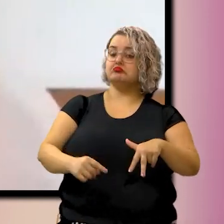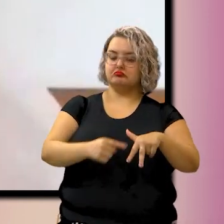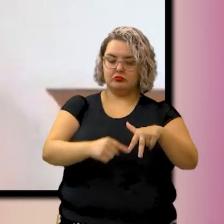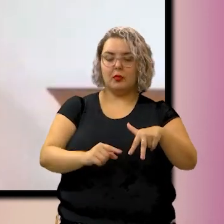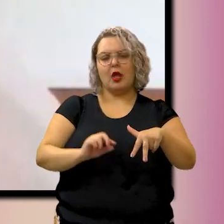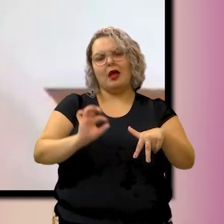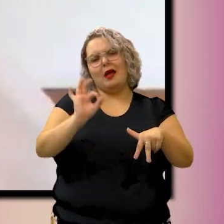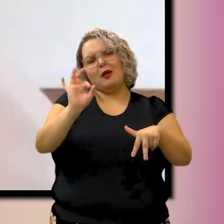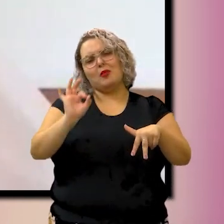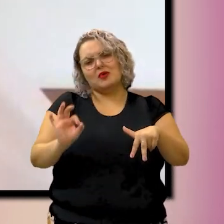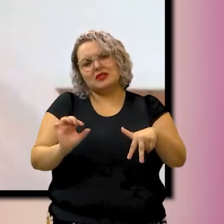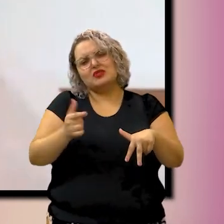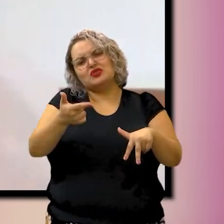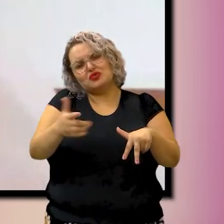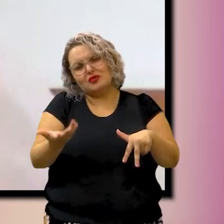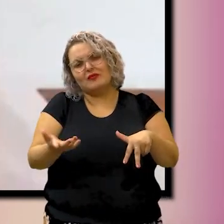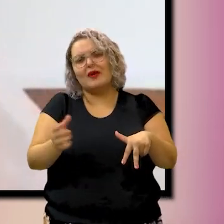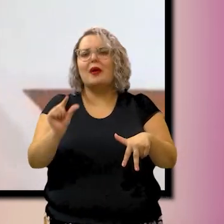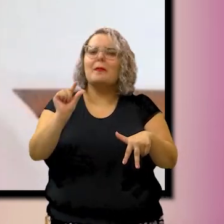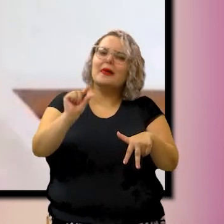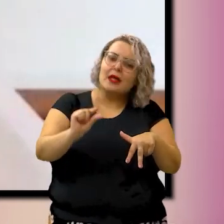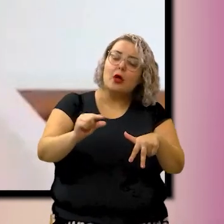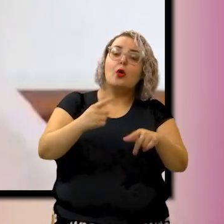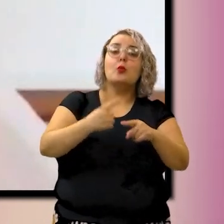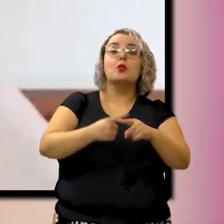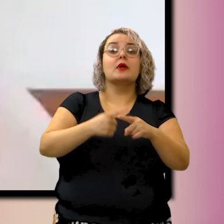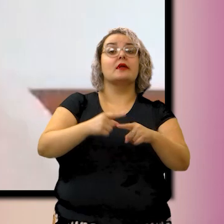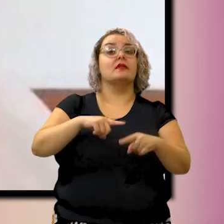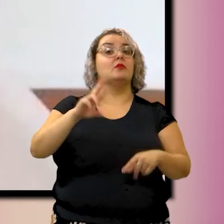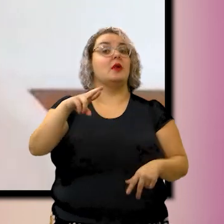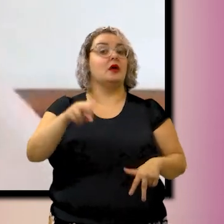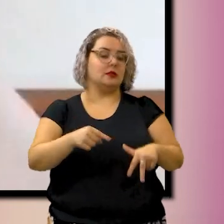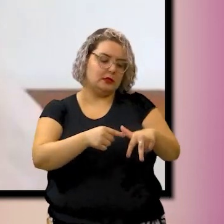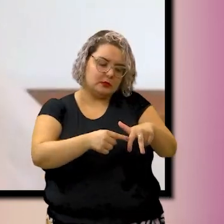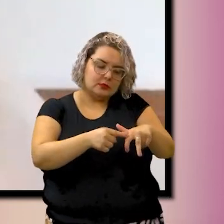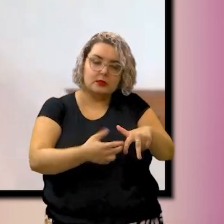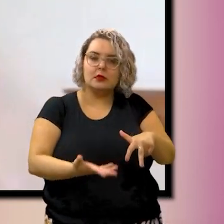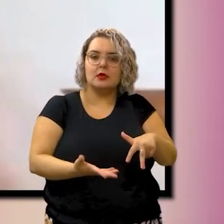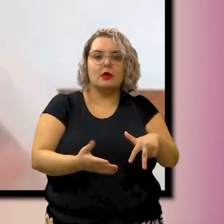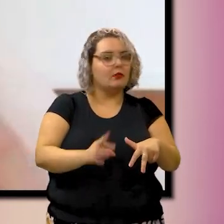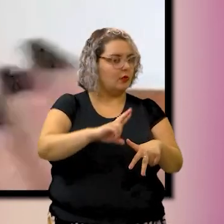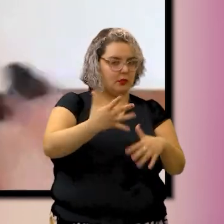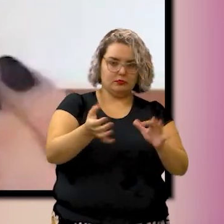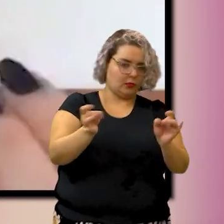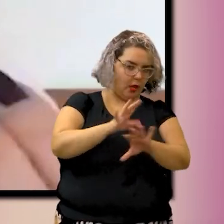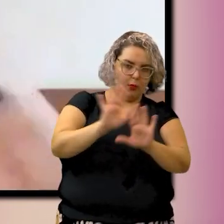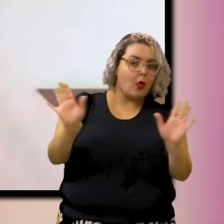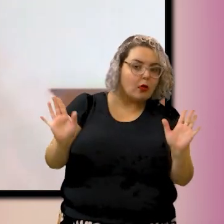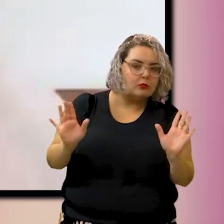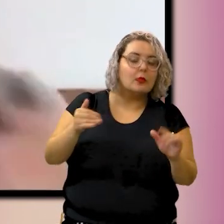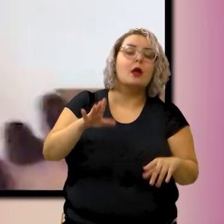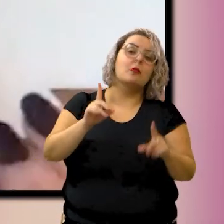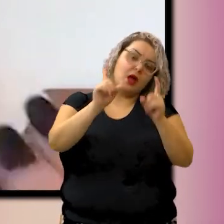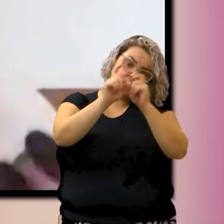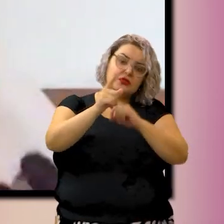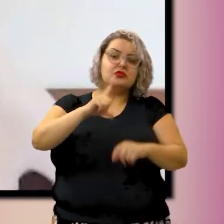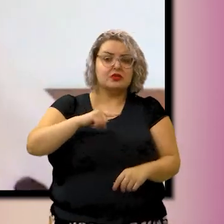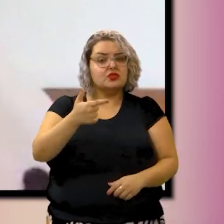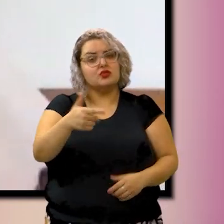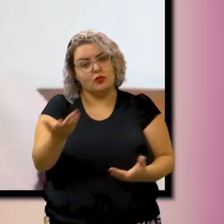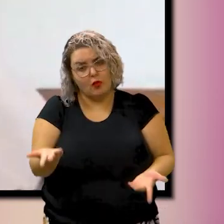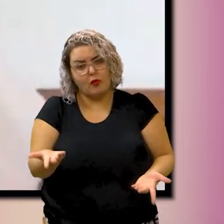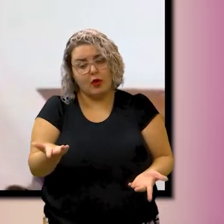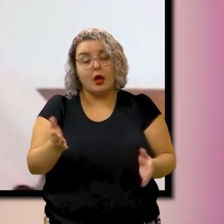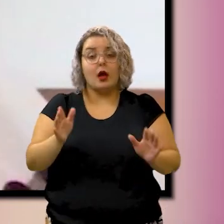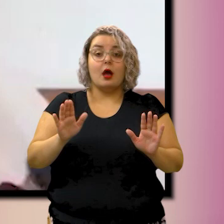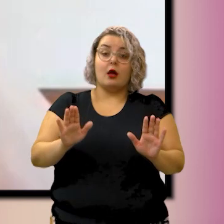perna, a chance de você ter trombose de novo é muito pequena, porque existiu um motivo para ter, e esse motivo foi resolvido, então é mais difícil